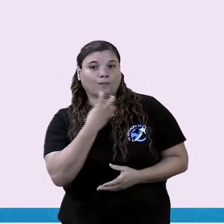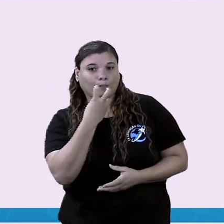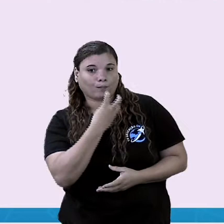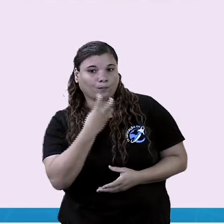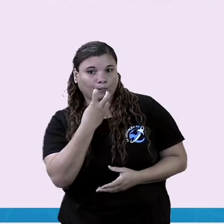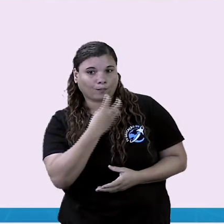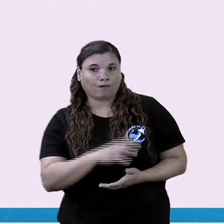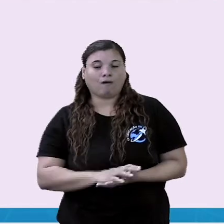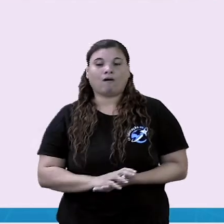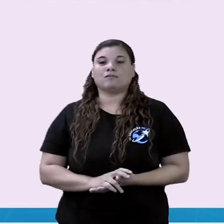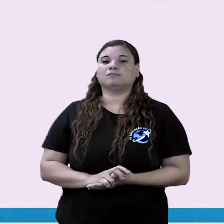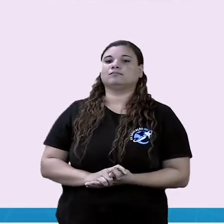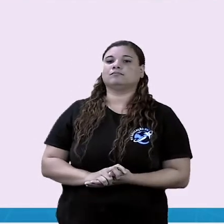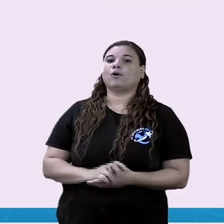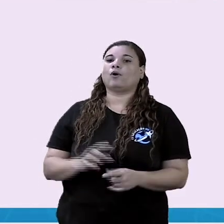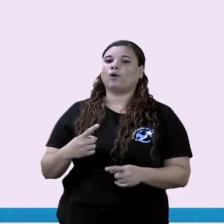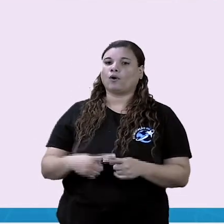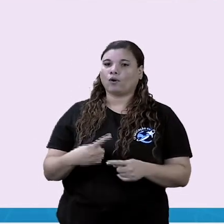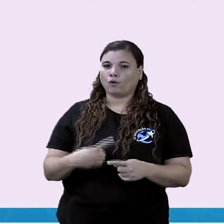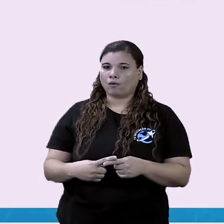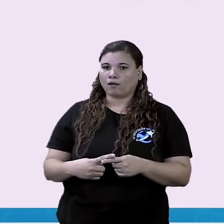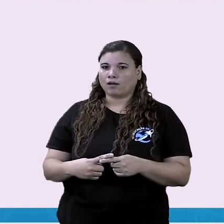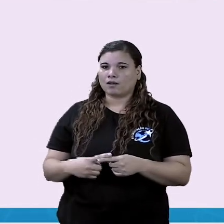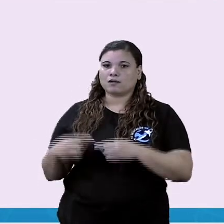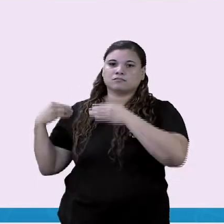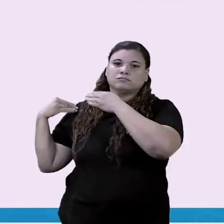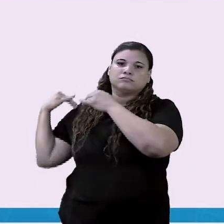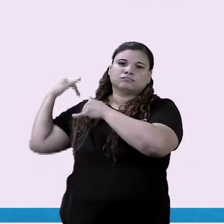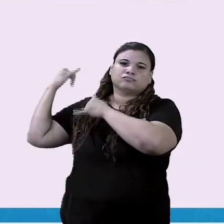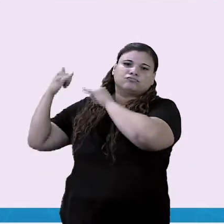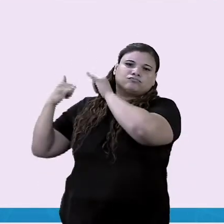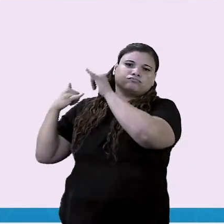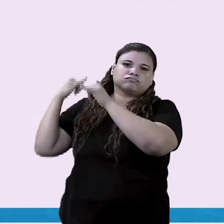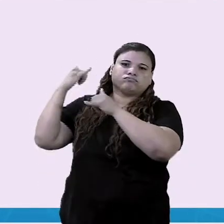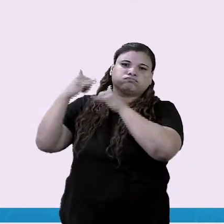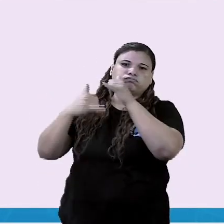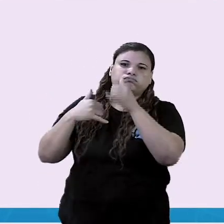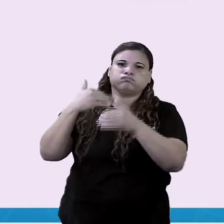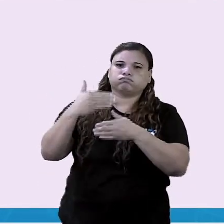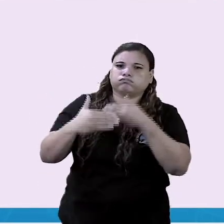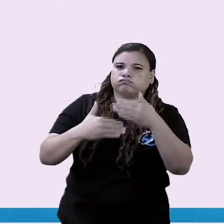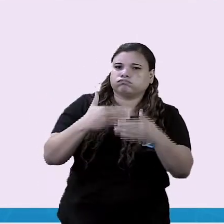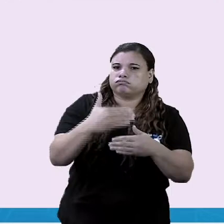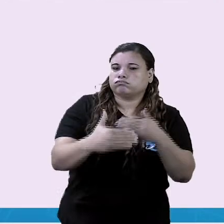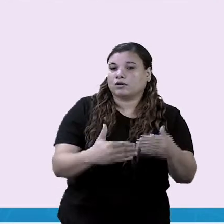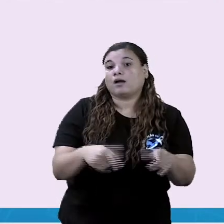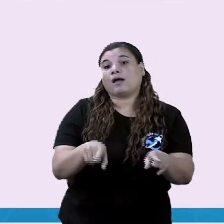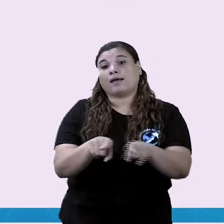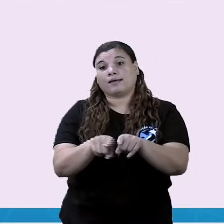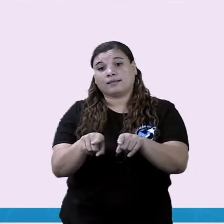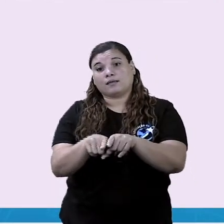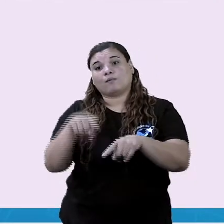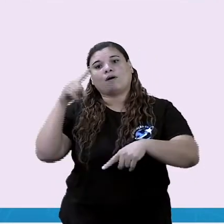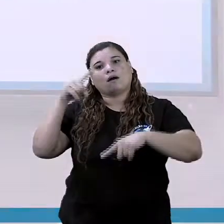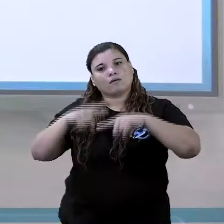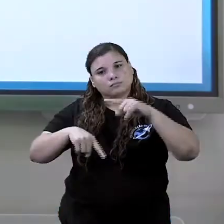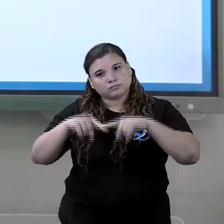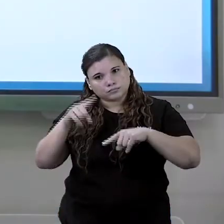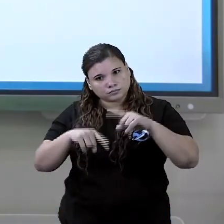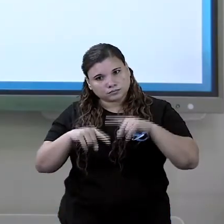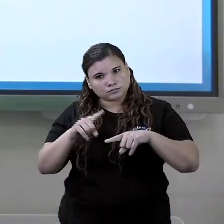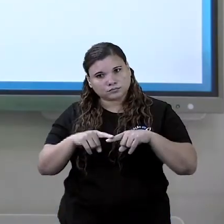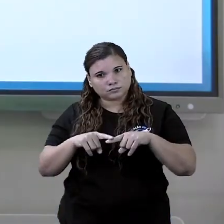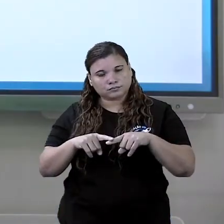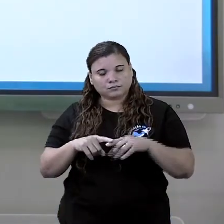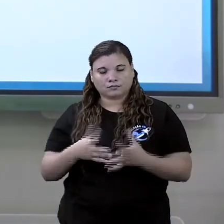é passado de geração em geração, como também material. Como assim, professora?